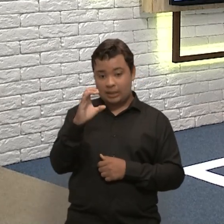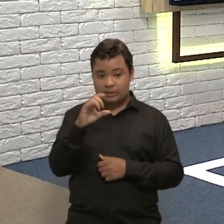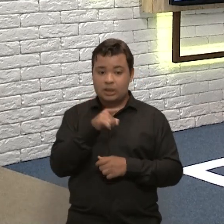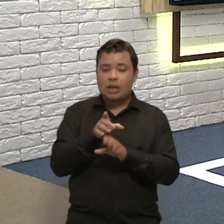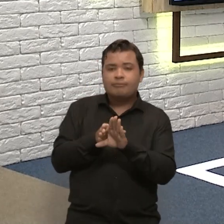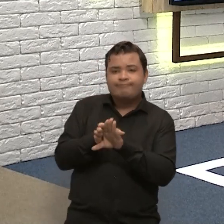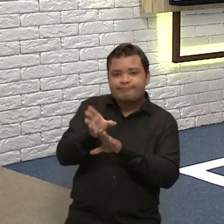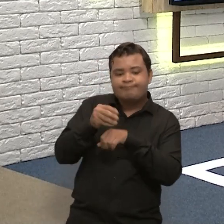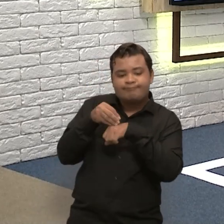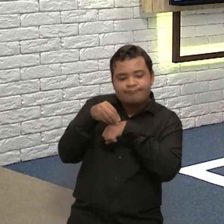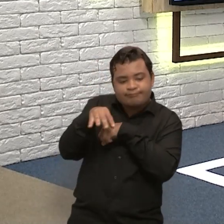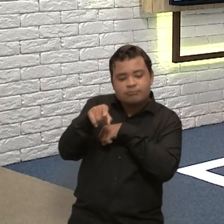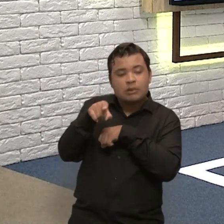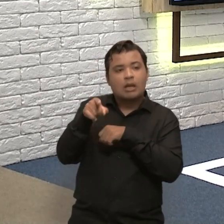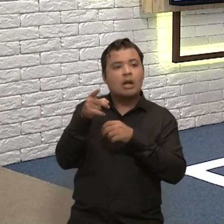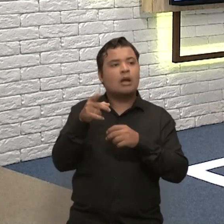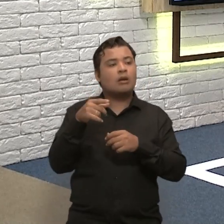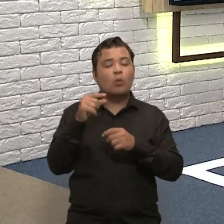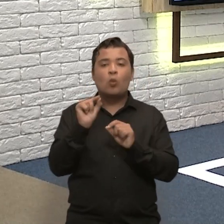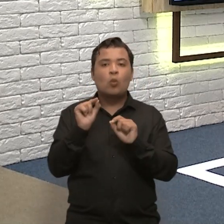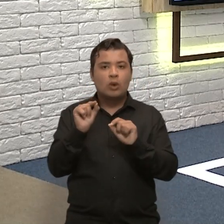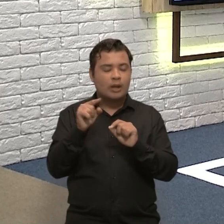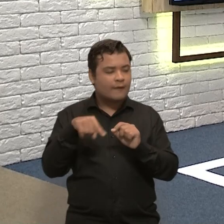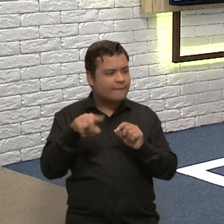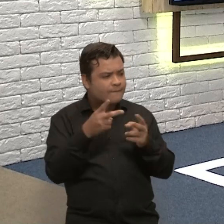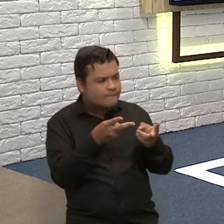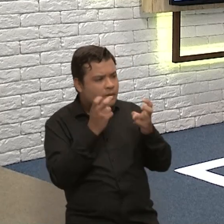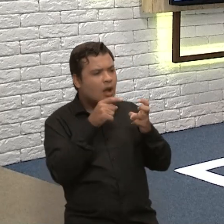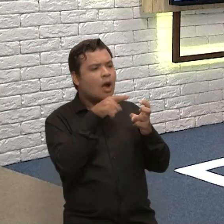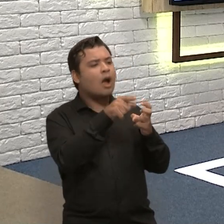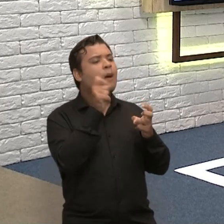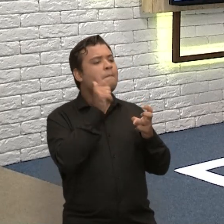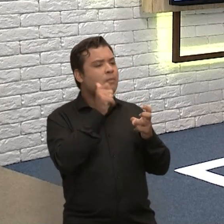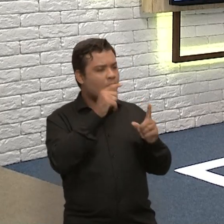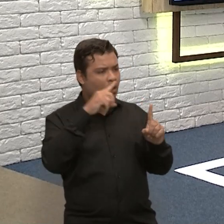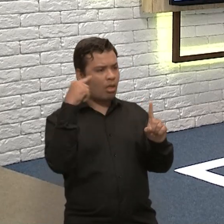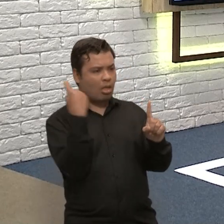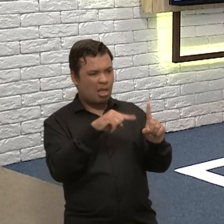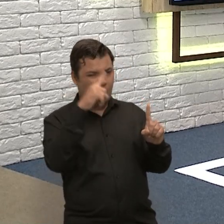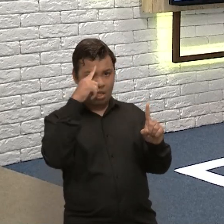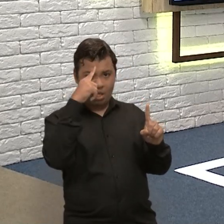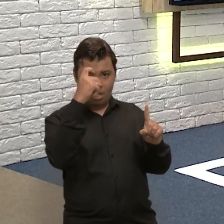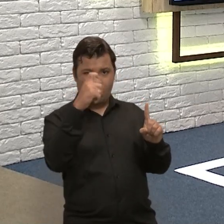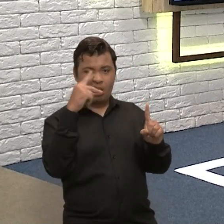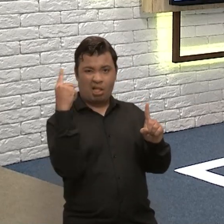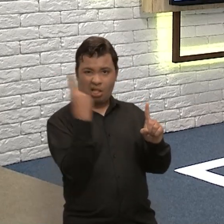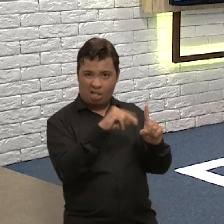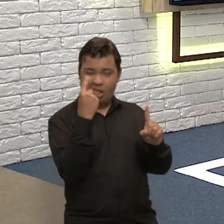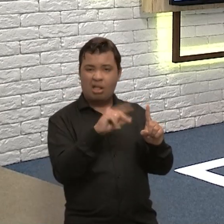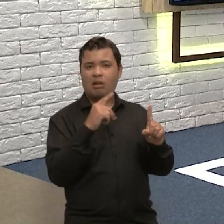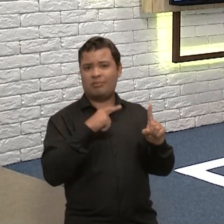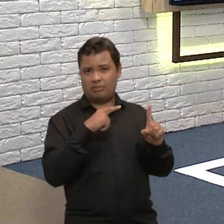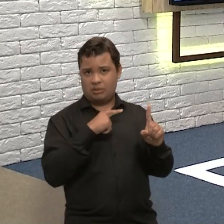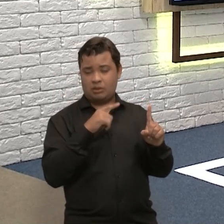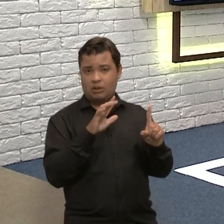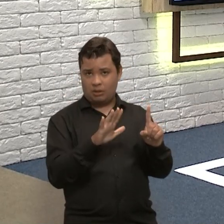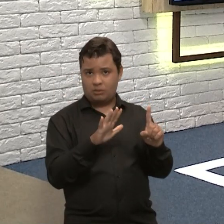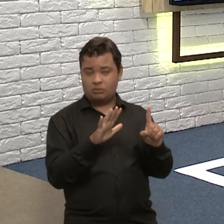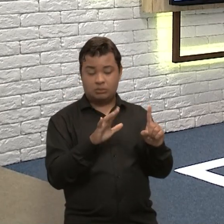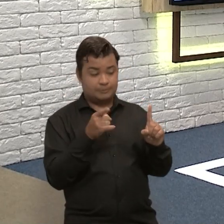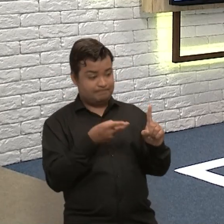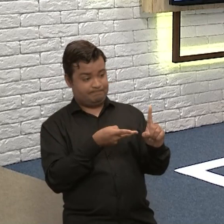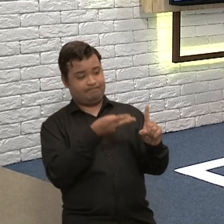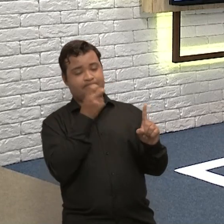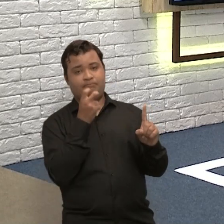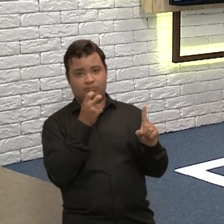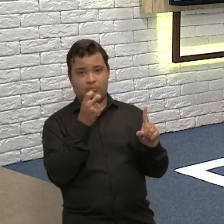tentar perceber se uma mulher está sendo vítima de violência, mesmo se ela estiver recebendo tratamento ou um atendimento